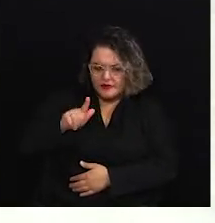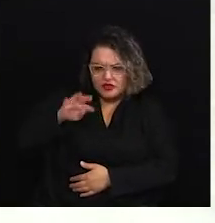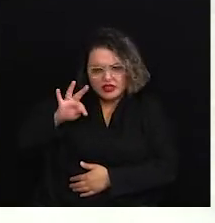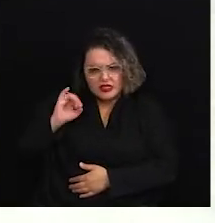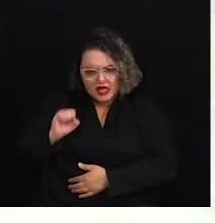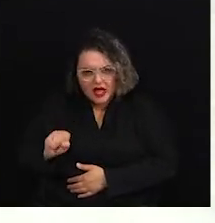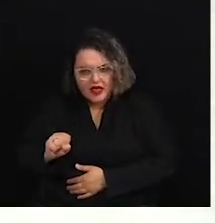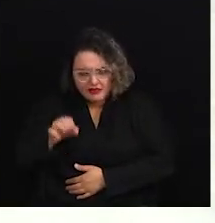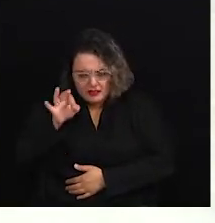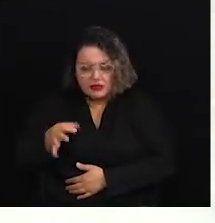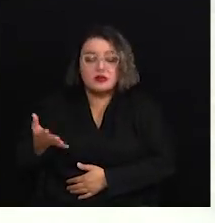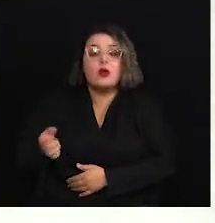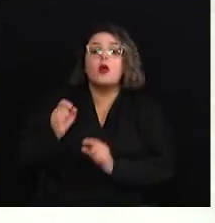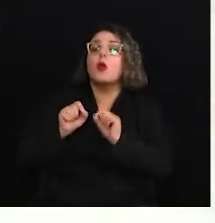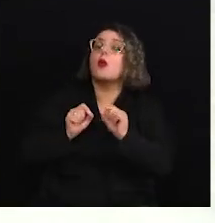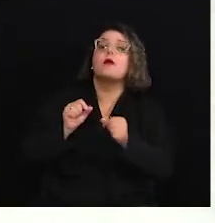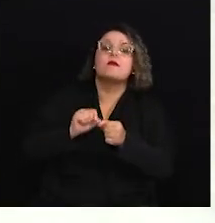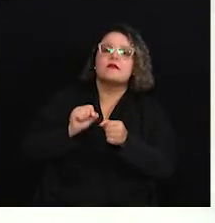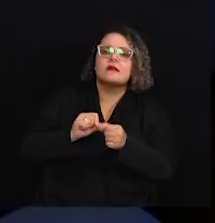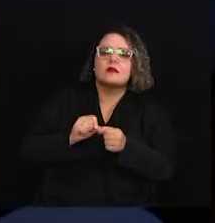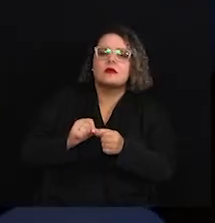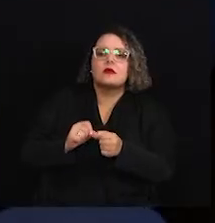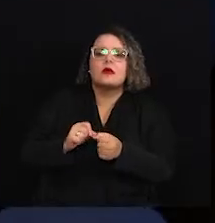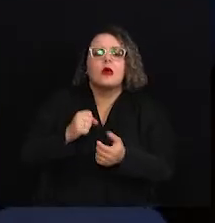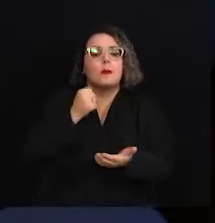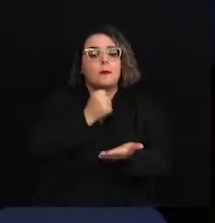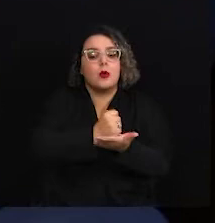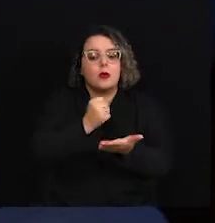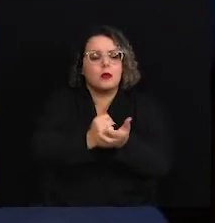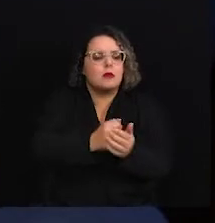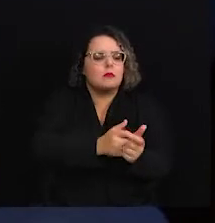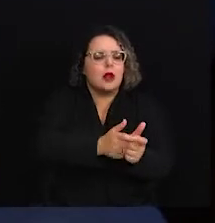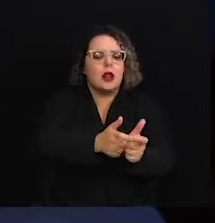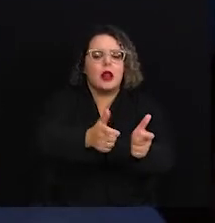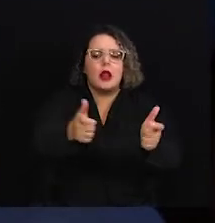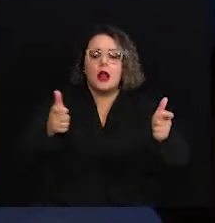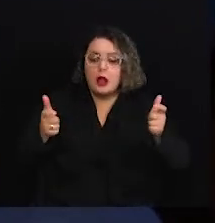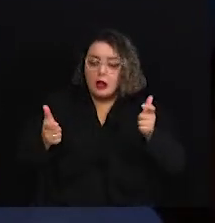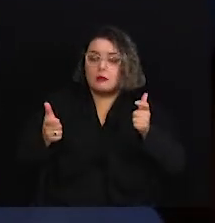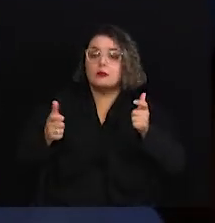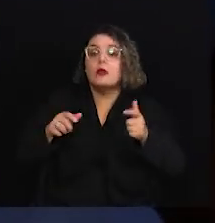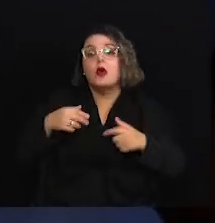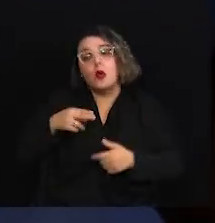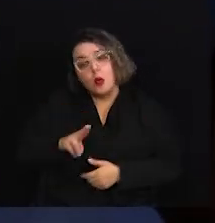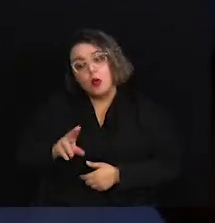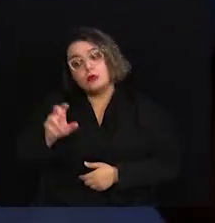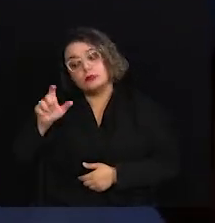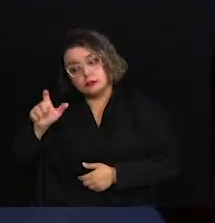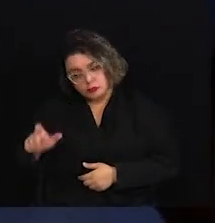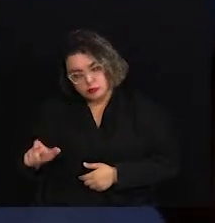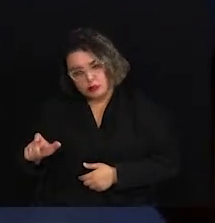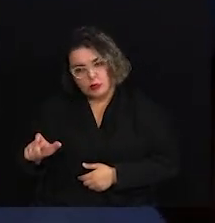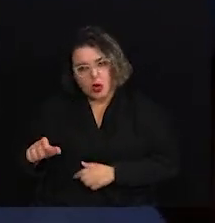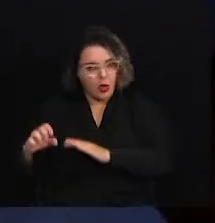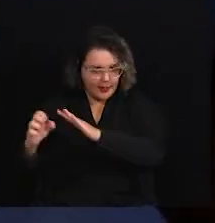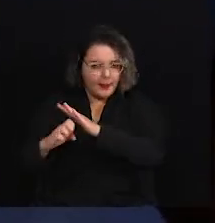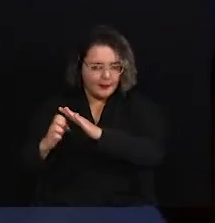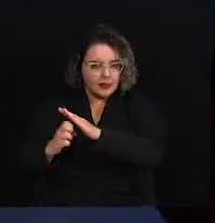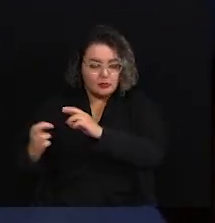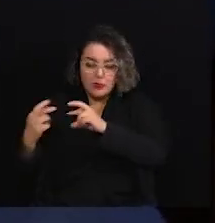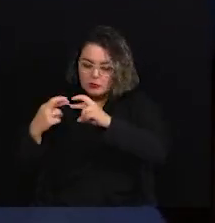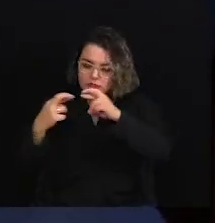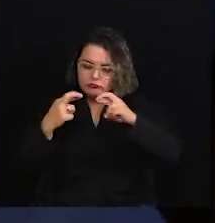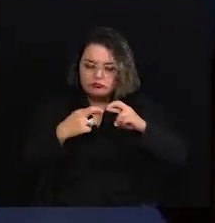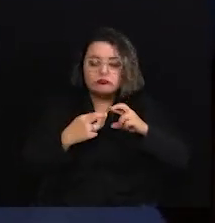FGTS como deveria pagar? Então, o que elas faziam? Contratavam um batalhão de pessoas ou consultorias para olhar para essas documentações. Então, o que a gente